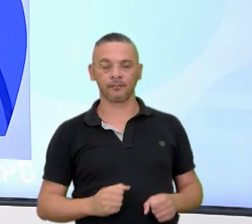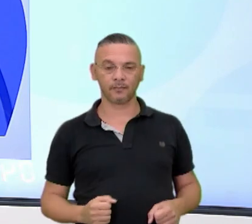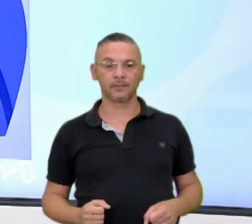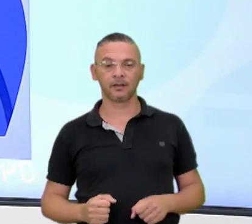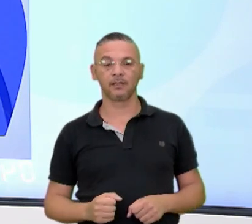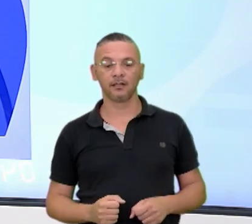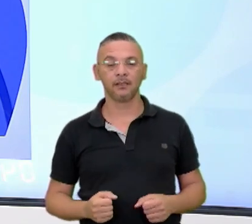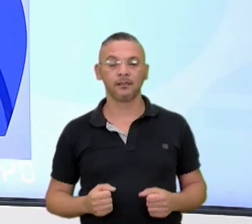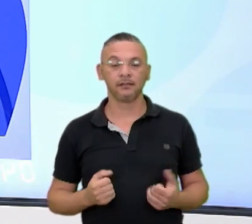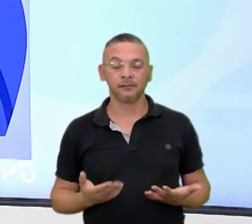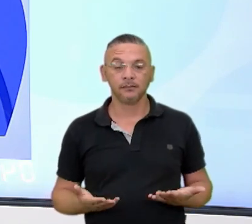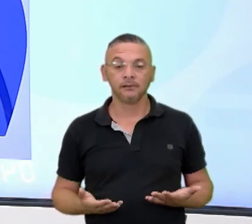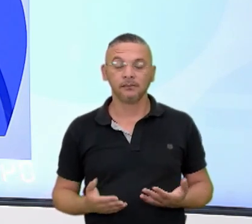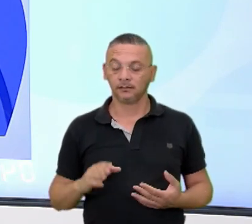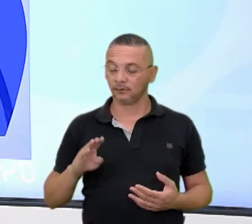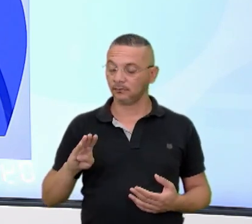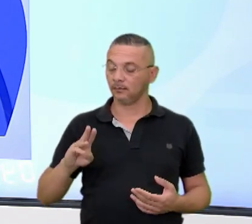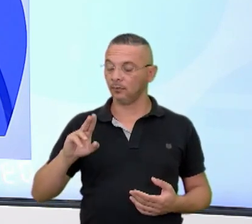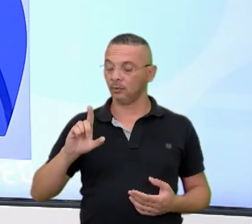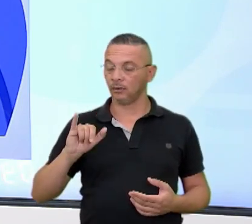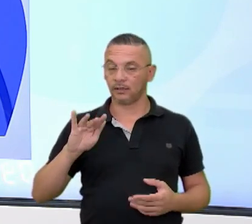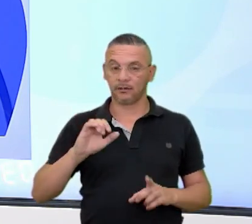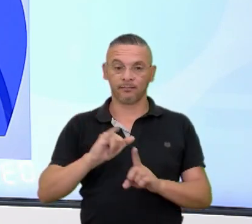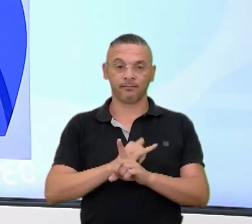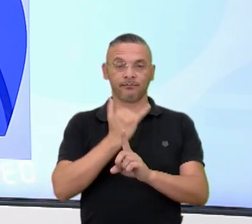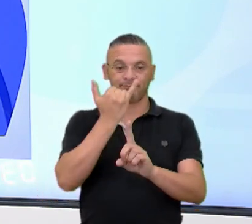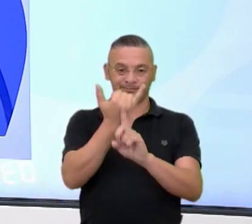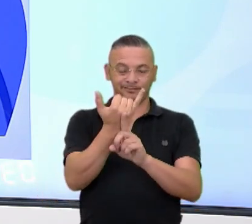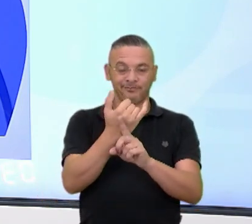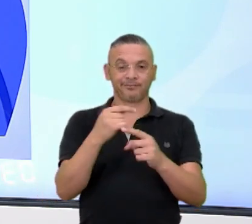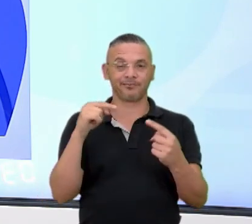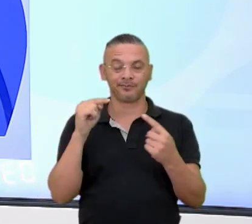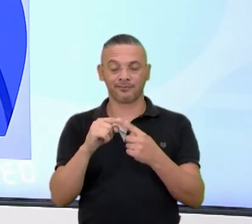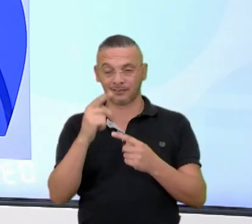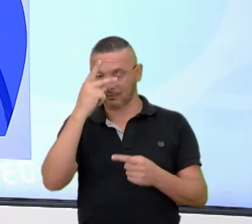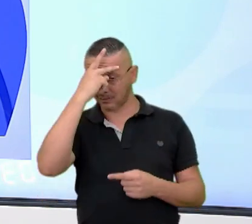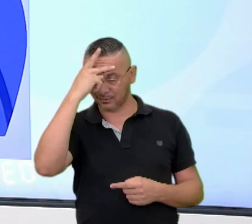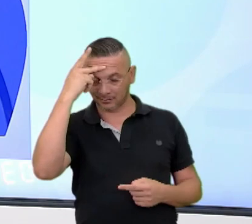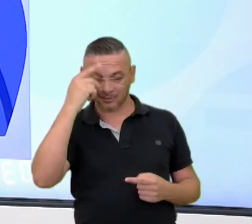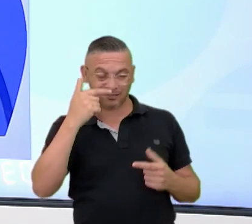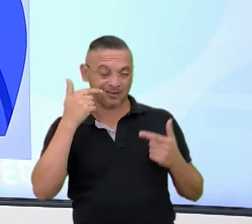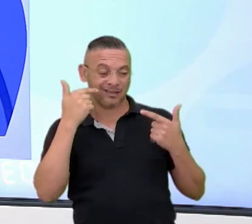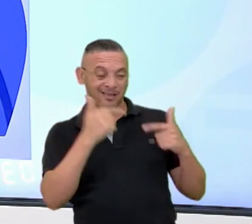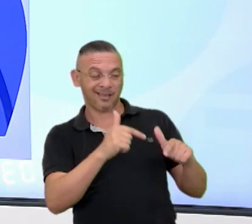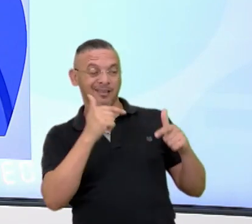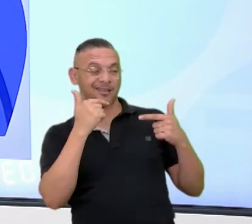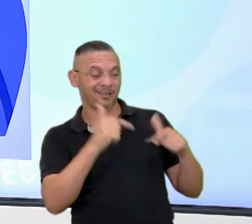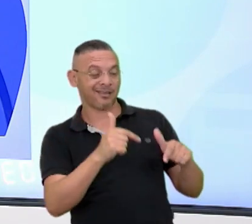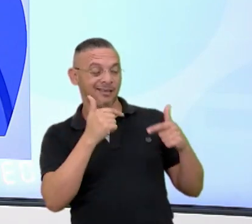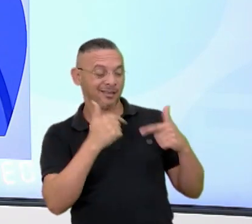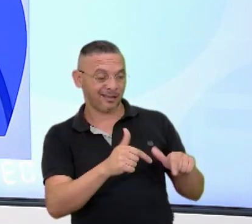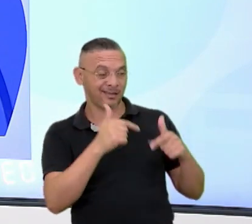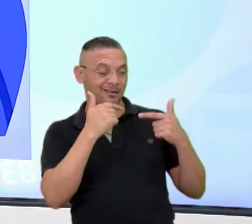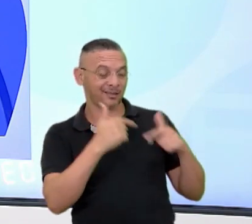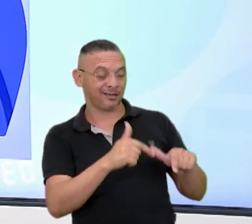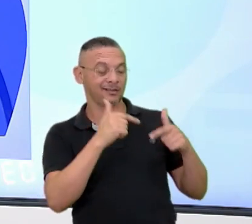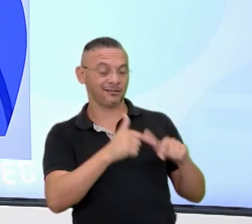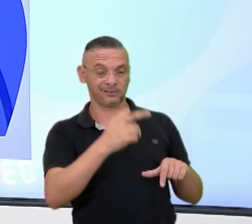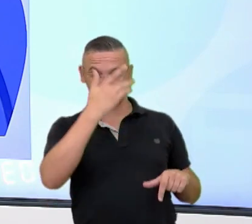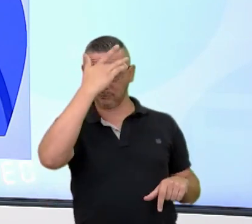em geral, os jornalistas erram, como todos os profissionais. Médico erra, professor erra, jornalista erra, todo mundo